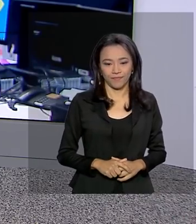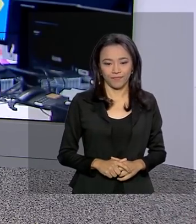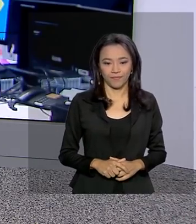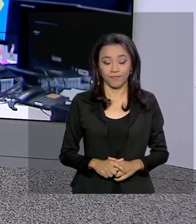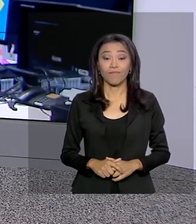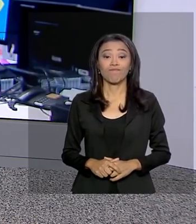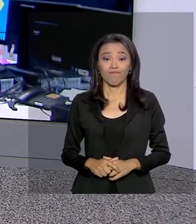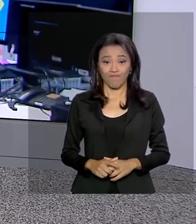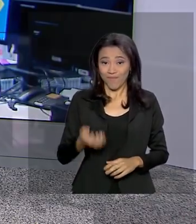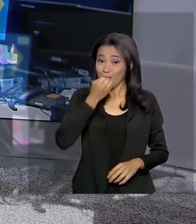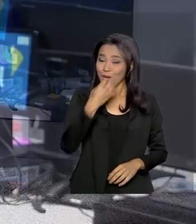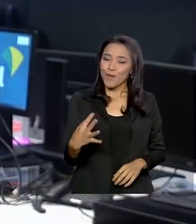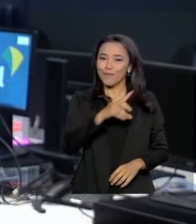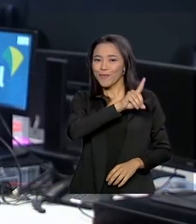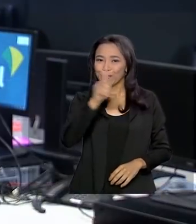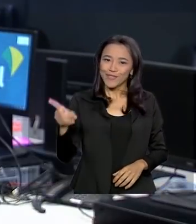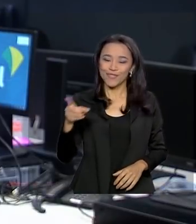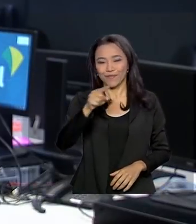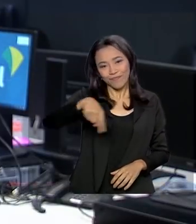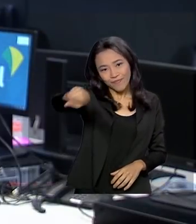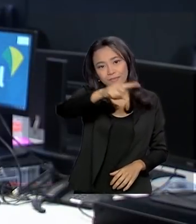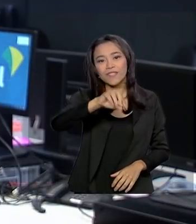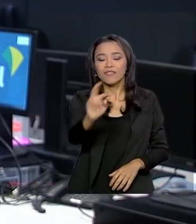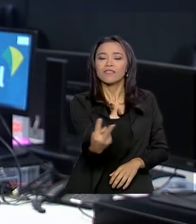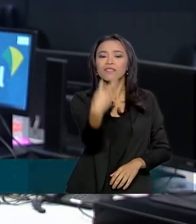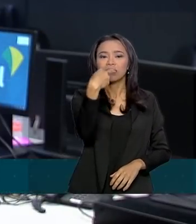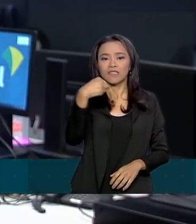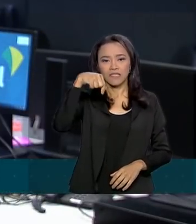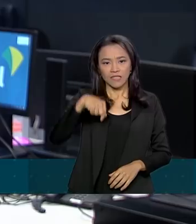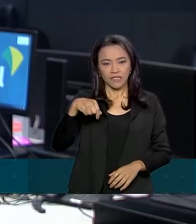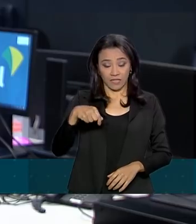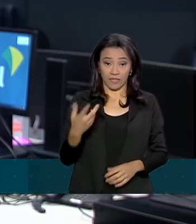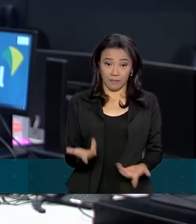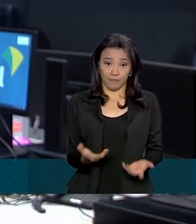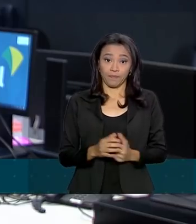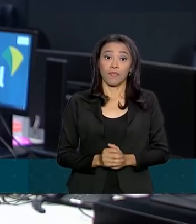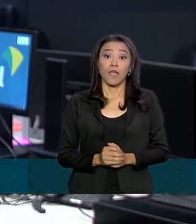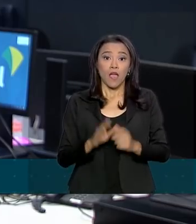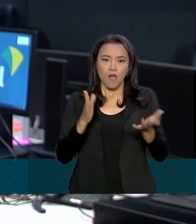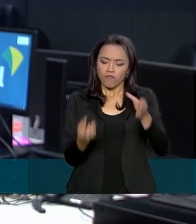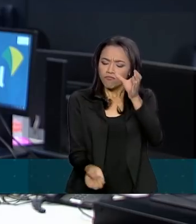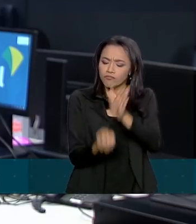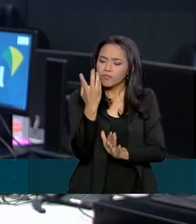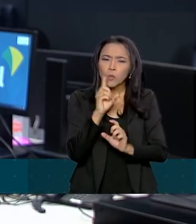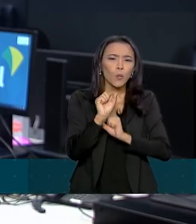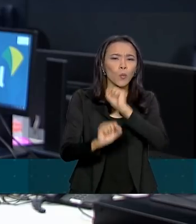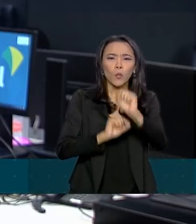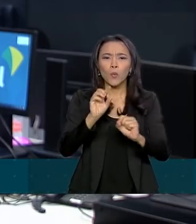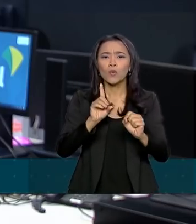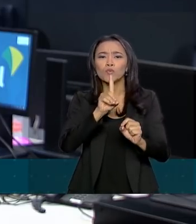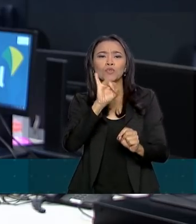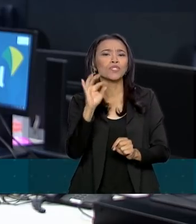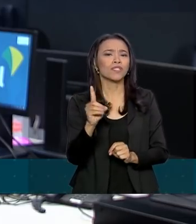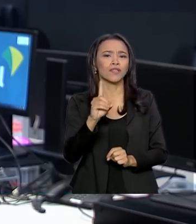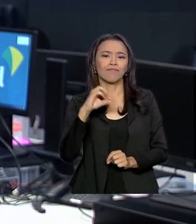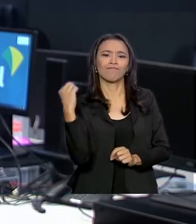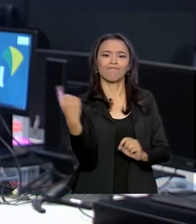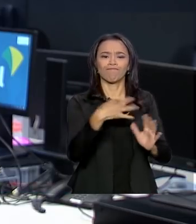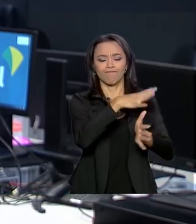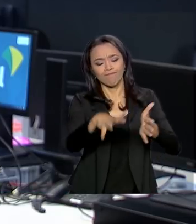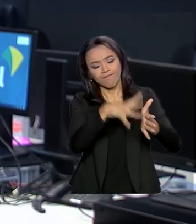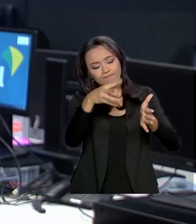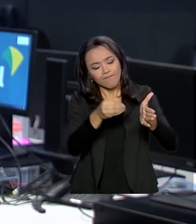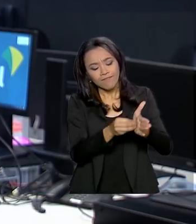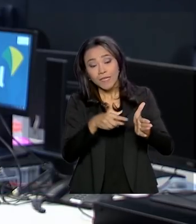Bom dia Renata, bom dia a você que acompanha o Brasil em dia. Dia da Amazônia foi criado para conscientizar sobre a importância